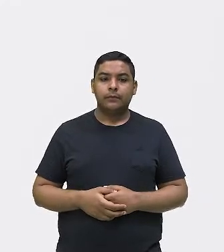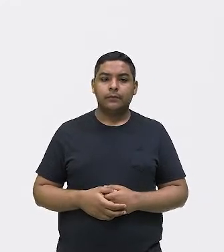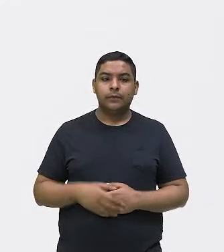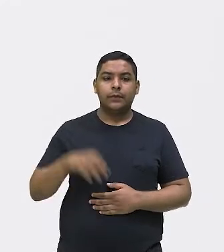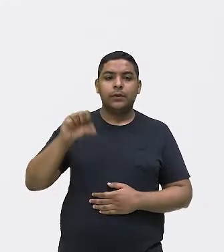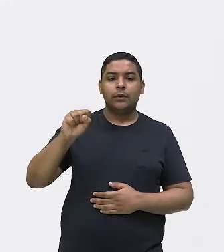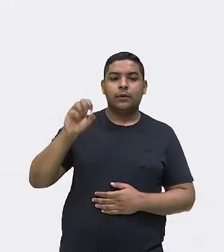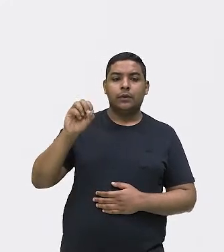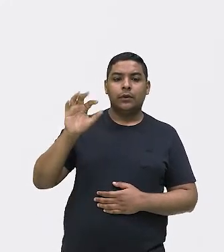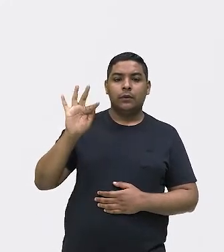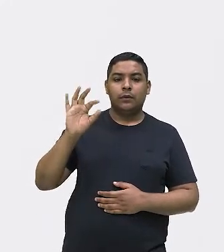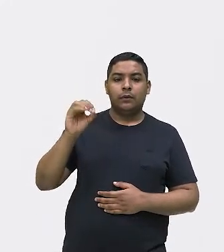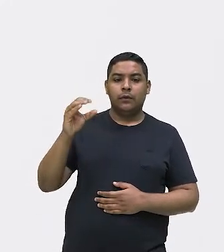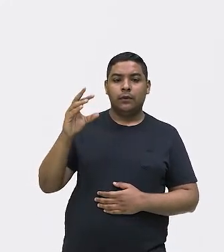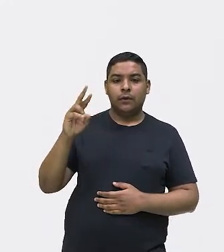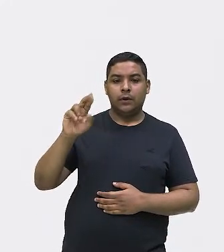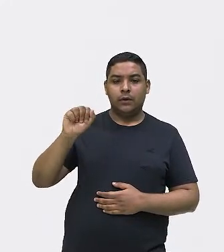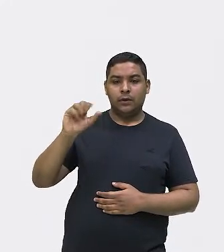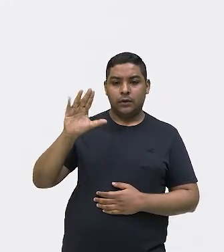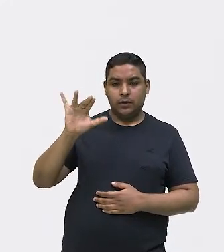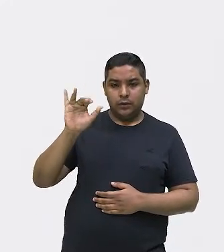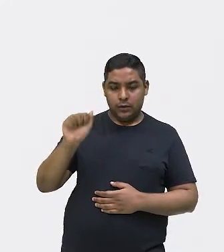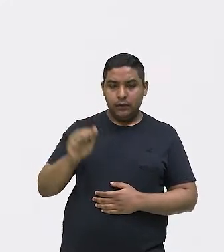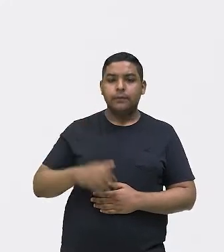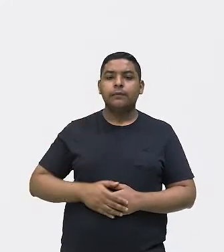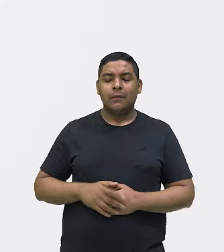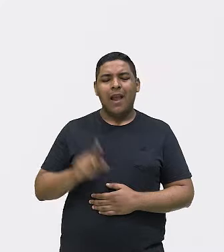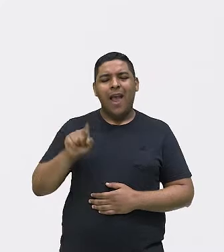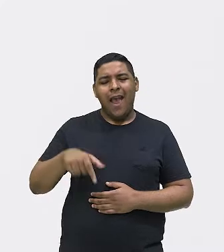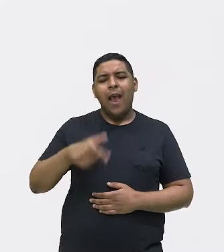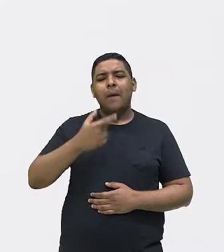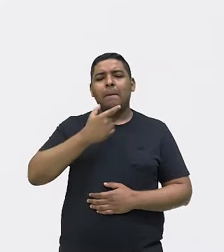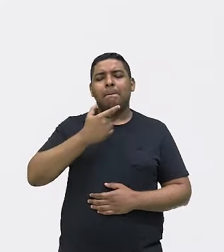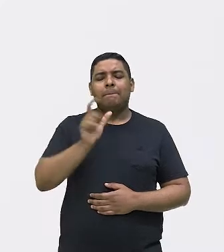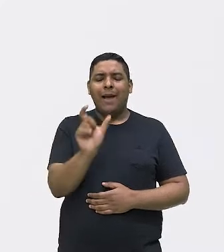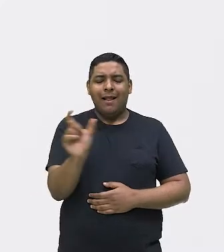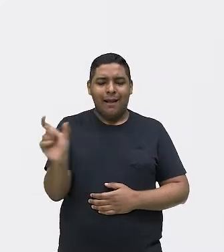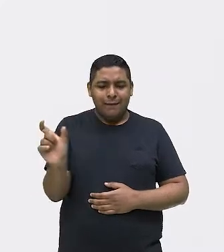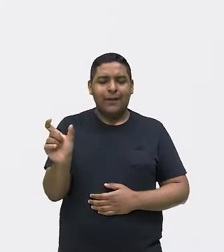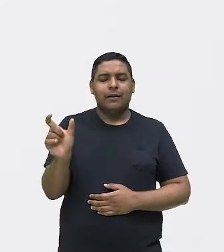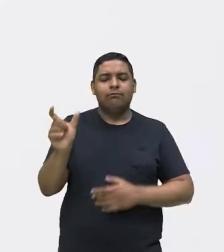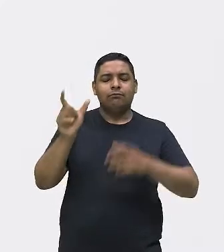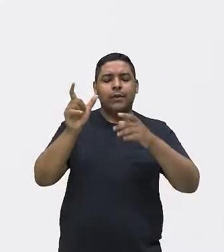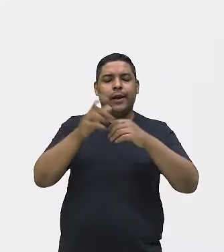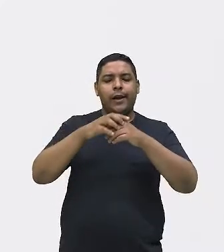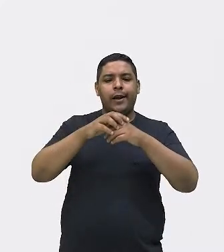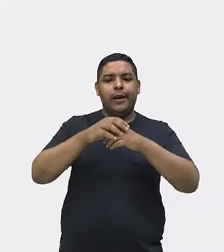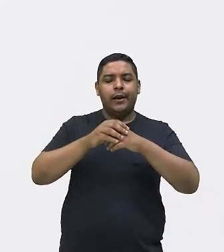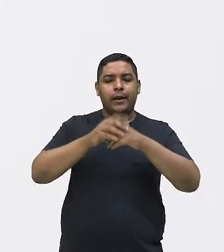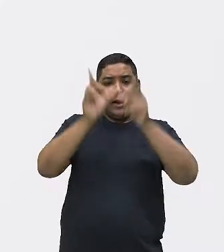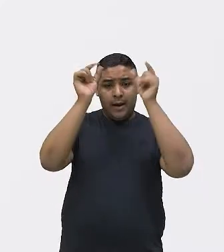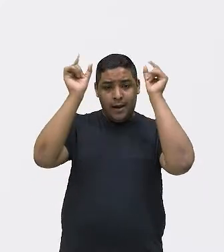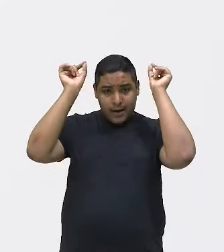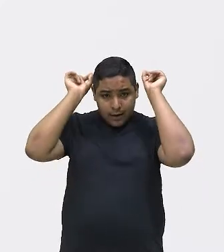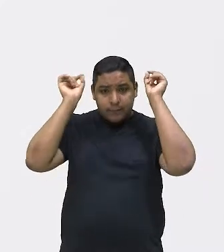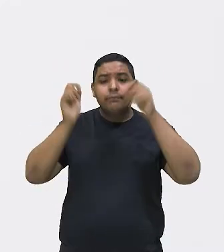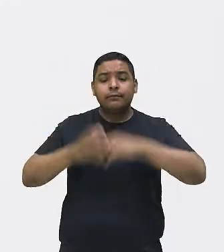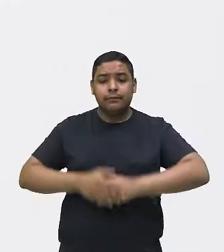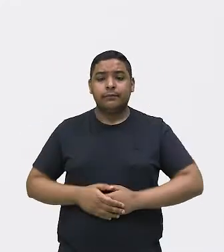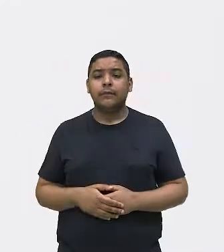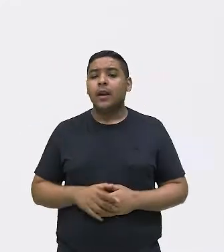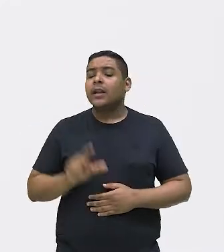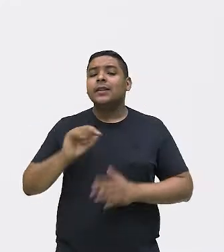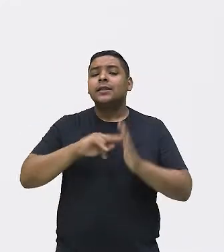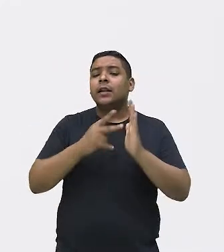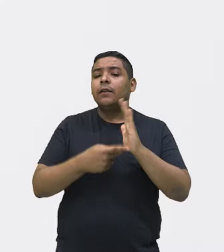É chamado de sofocracia, que é uma palavra grega que quer dizer, né, a virtude da moderação,